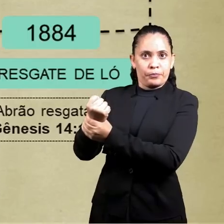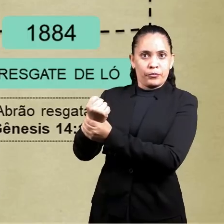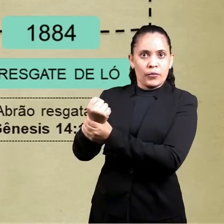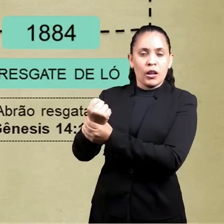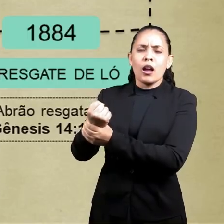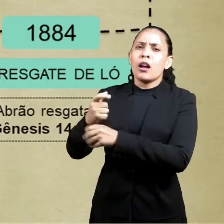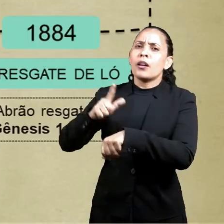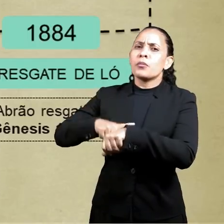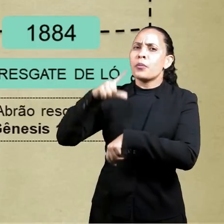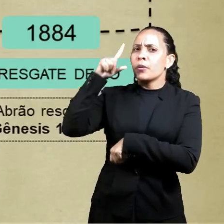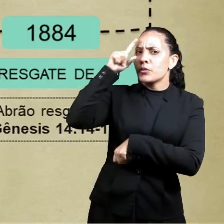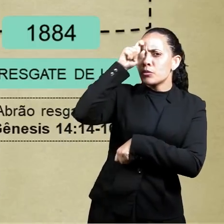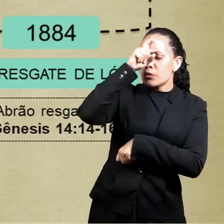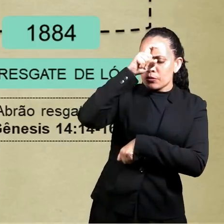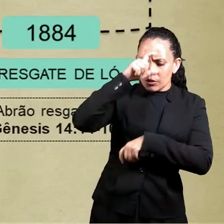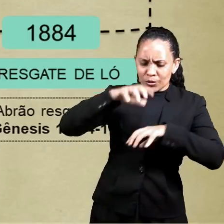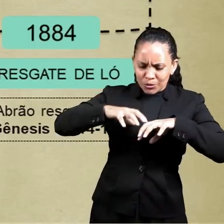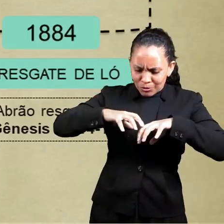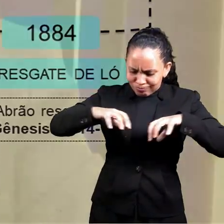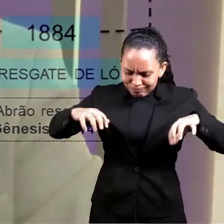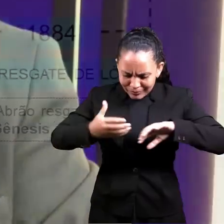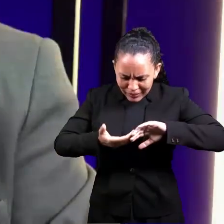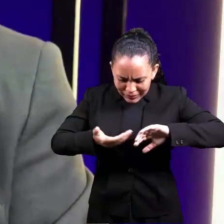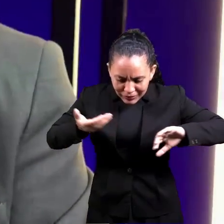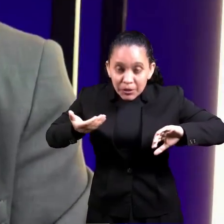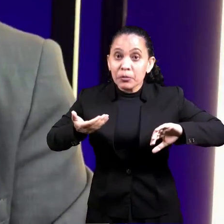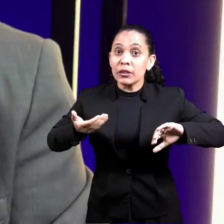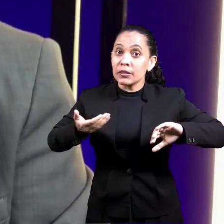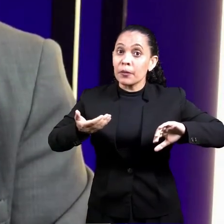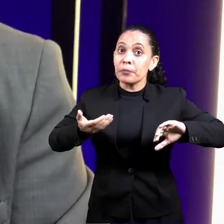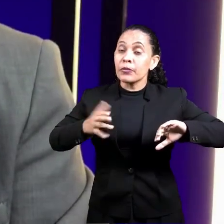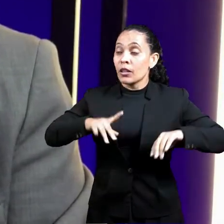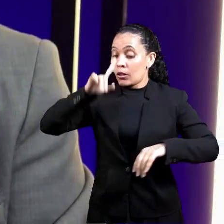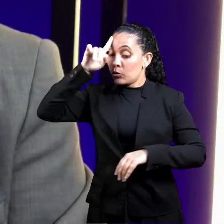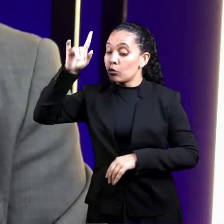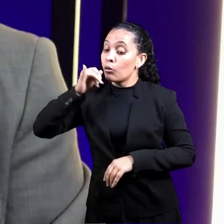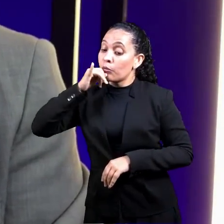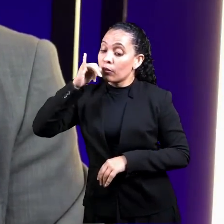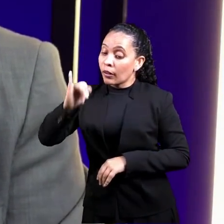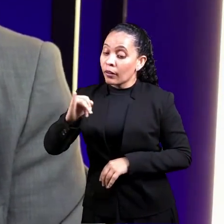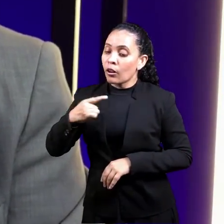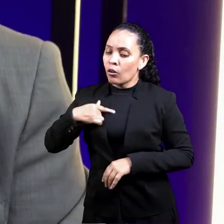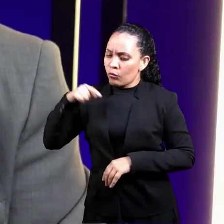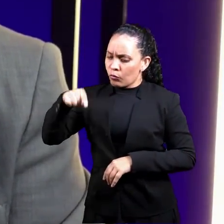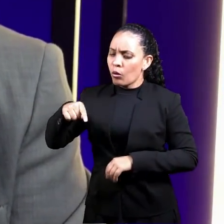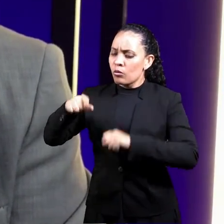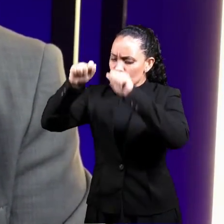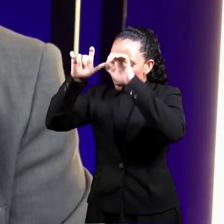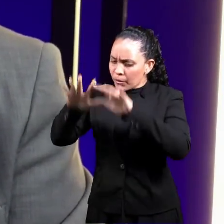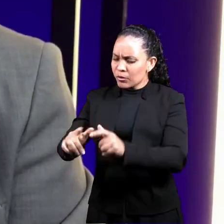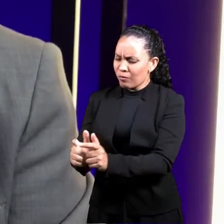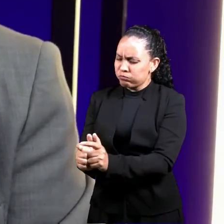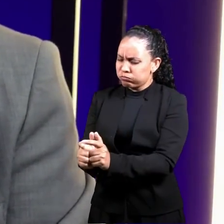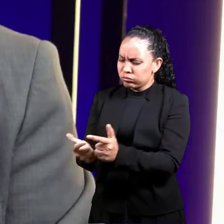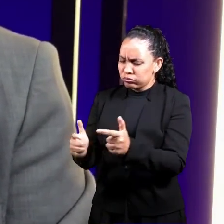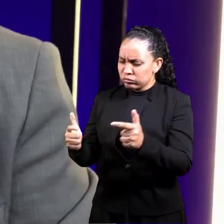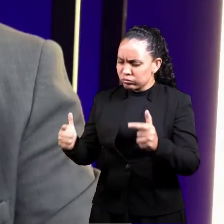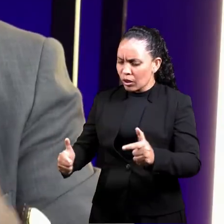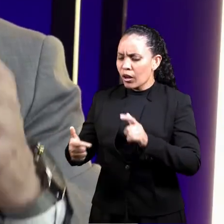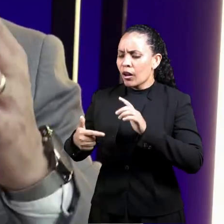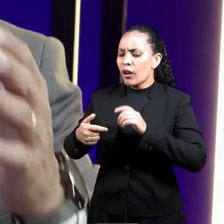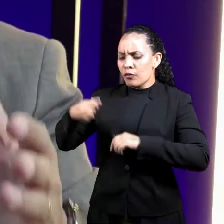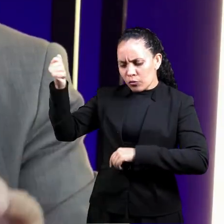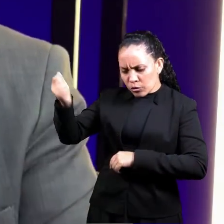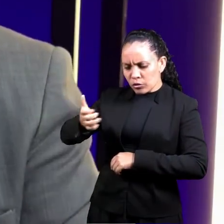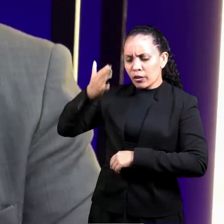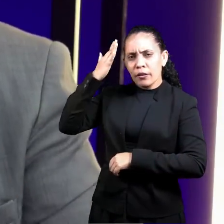estava se separando ali, houve um momento difícil. Aí o Senhor se apresenta e diz, olha, eu vou fazer de ti uma grande nação, eu vou te levar para uma terra que eu vou te mostrar,